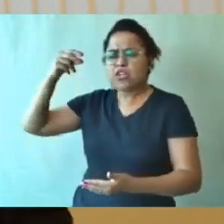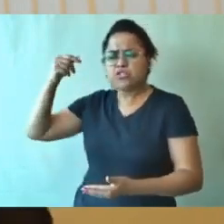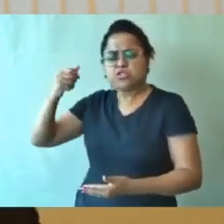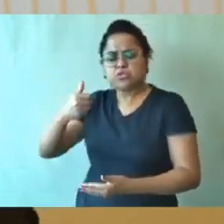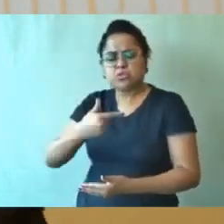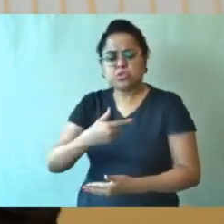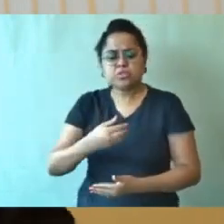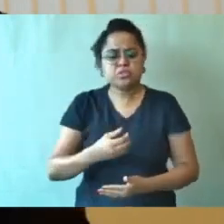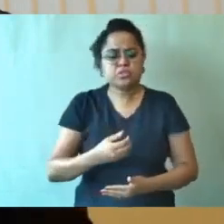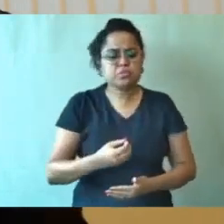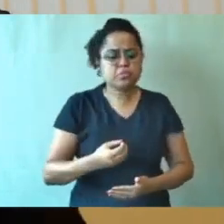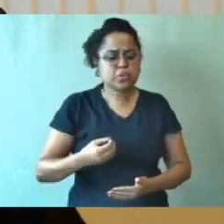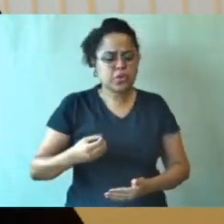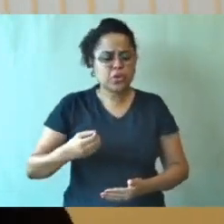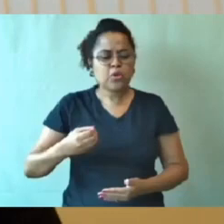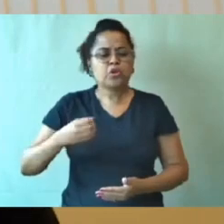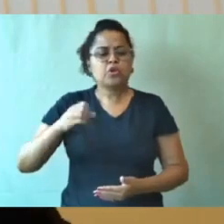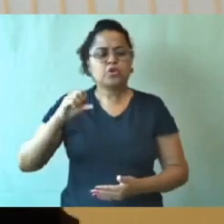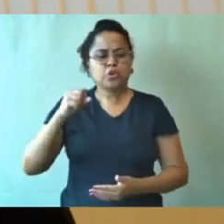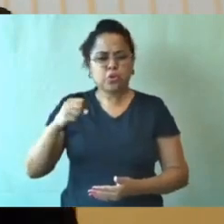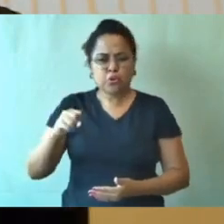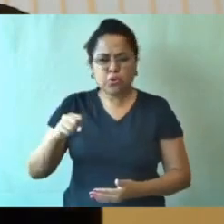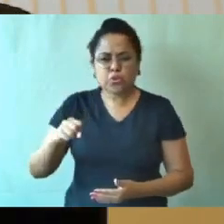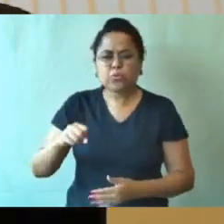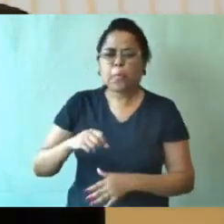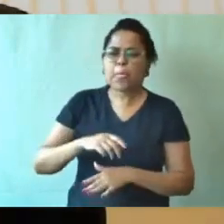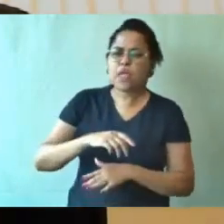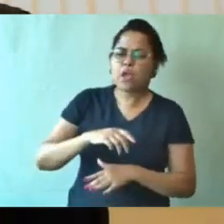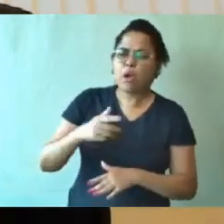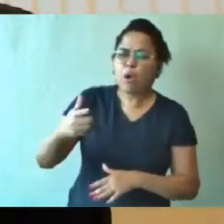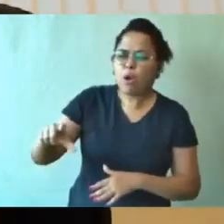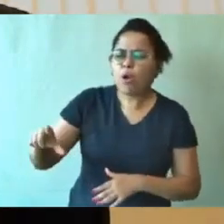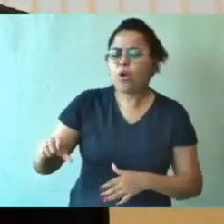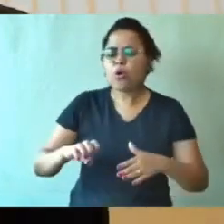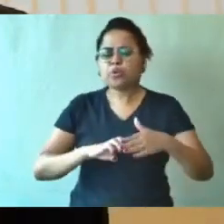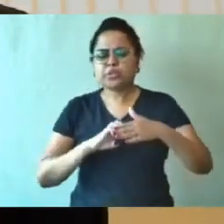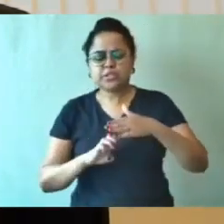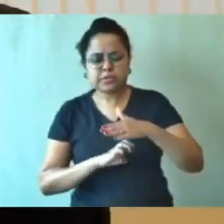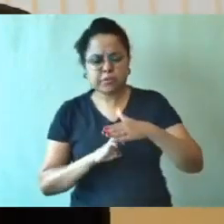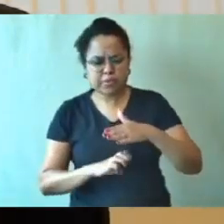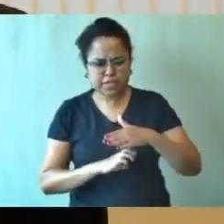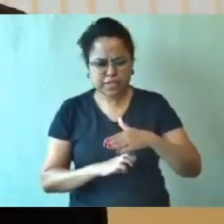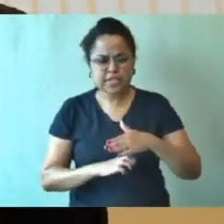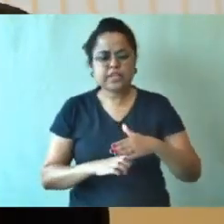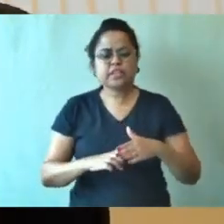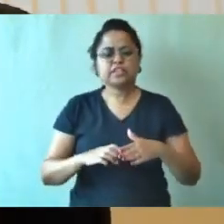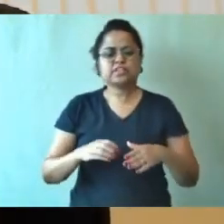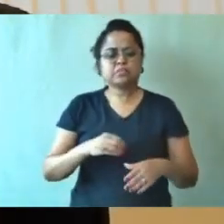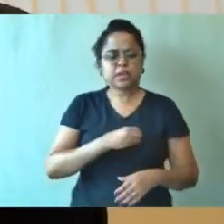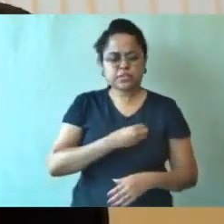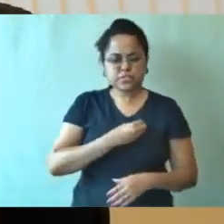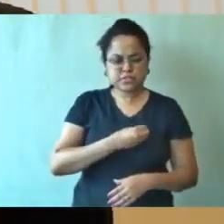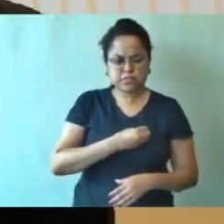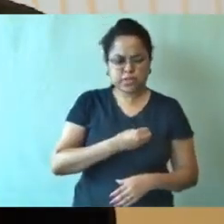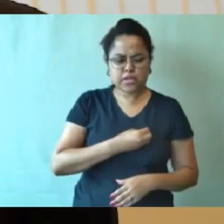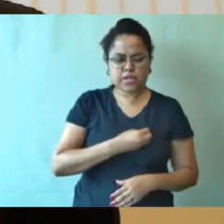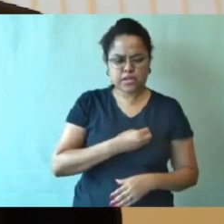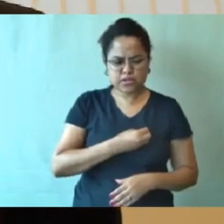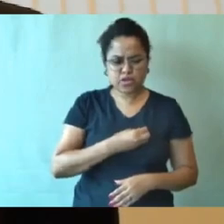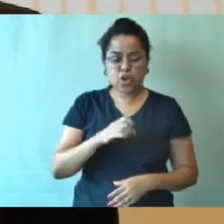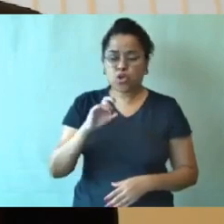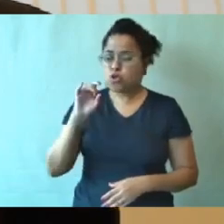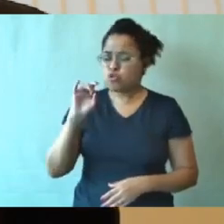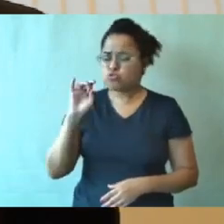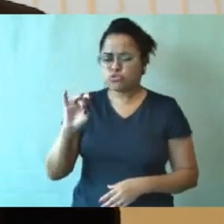ao senhor também participaram naquela época da licitação, né? Inclusive, não. Empresas que... Não? Não? Só a Turi